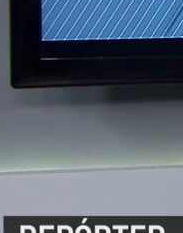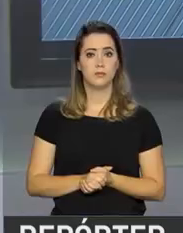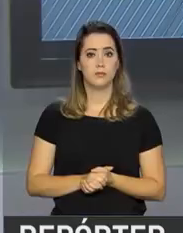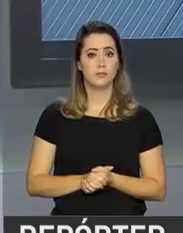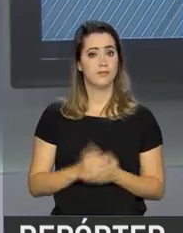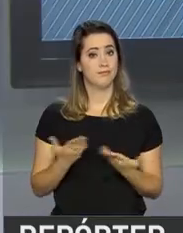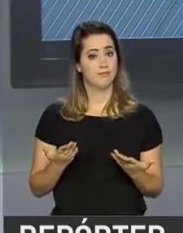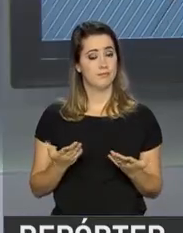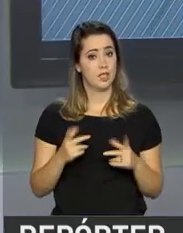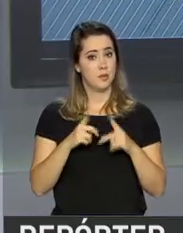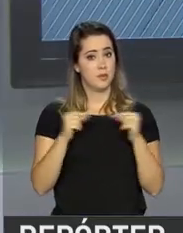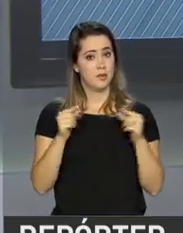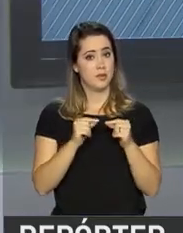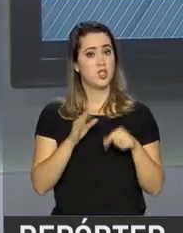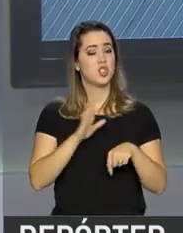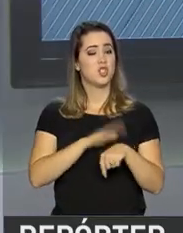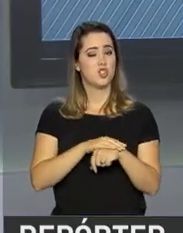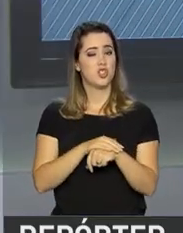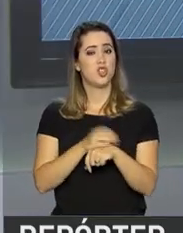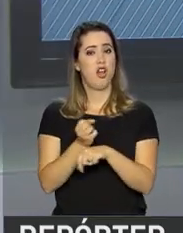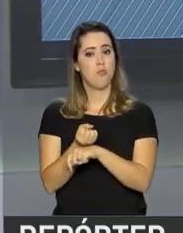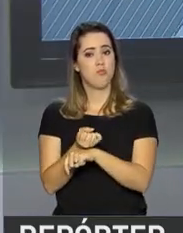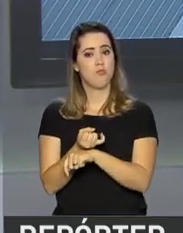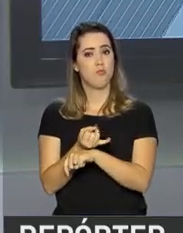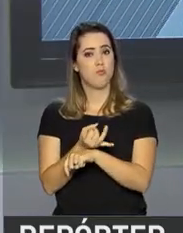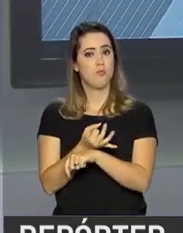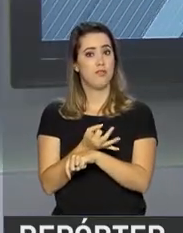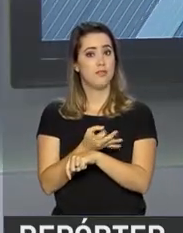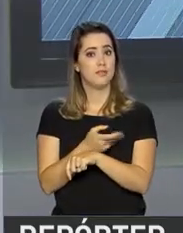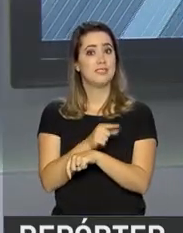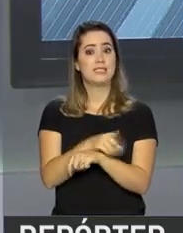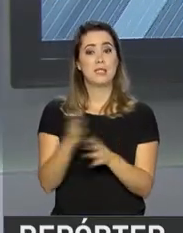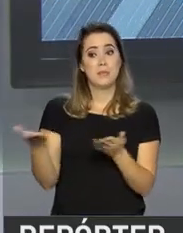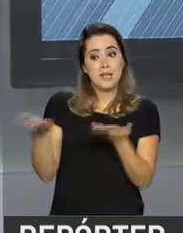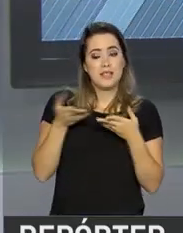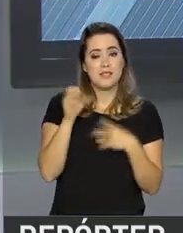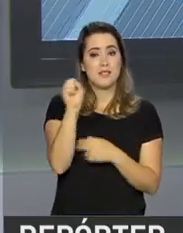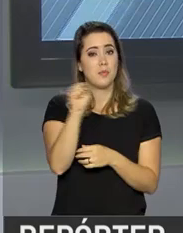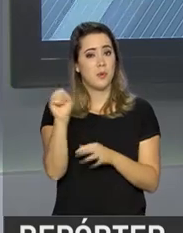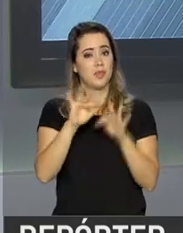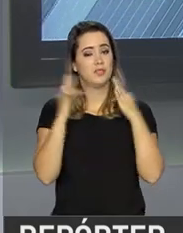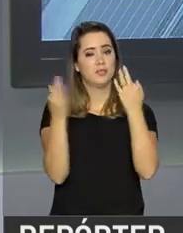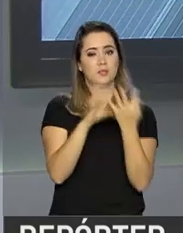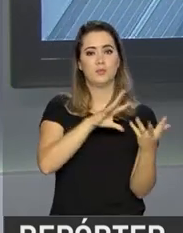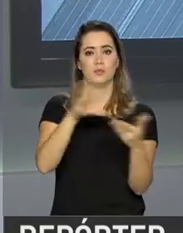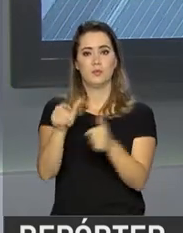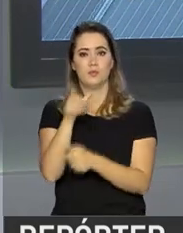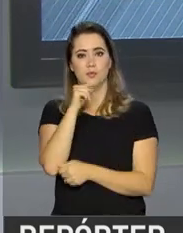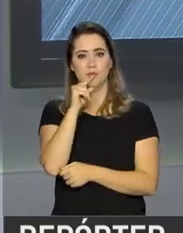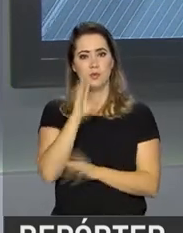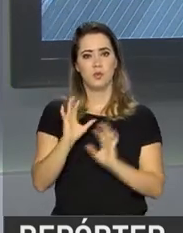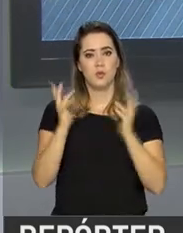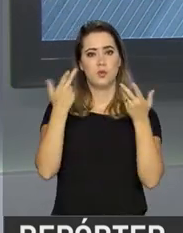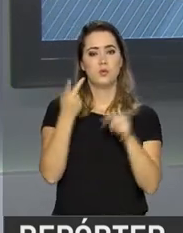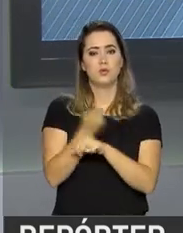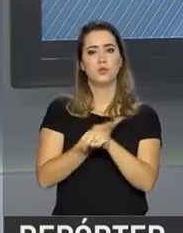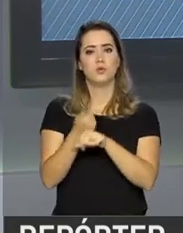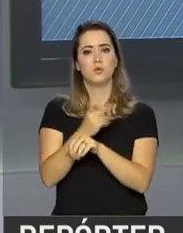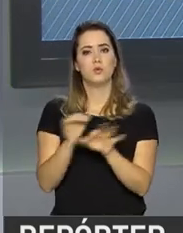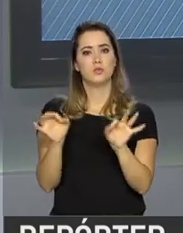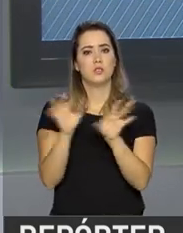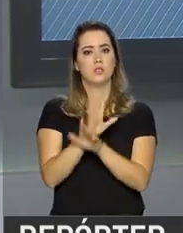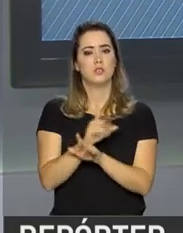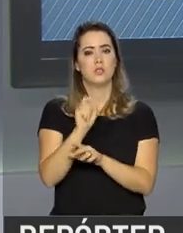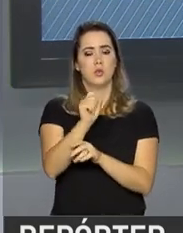brasília já está em contagem regressiva para receber o 8º fórum mundial da água o evento que busca soluções para preservar